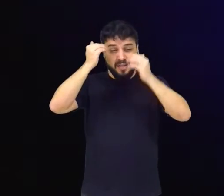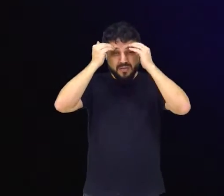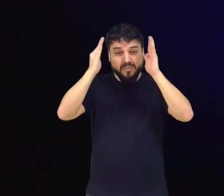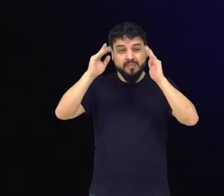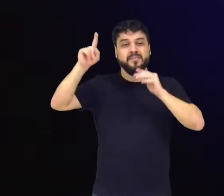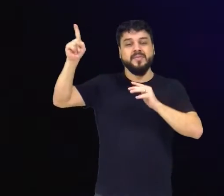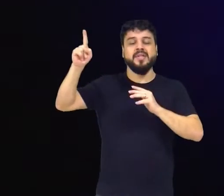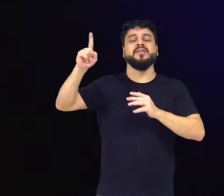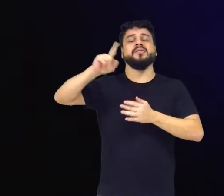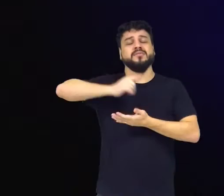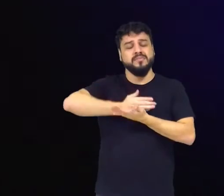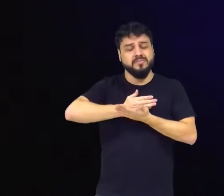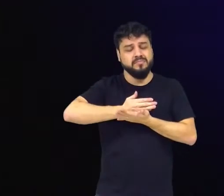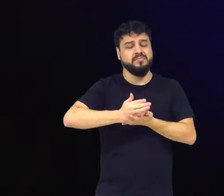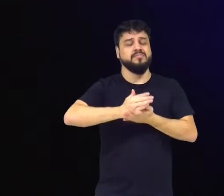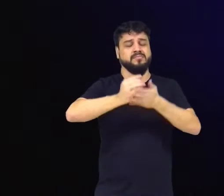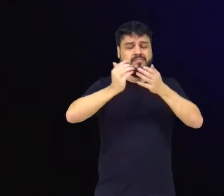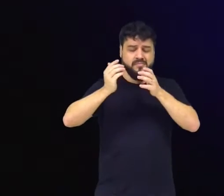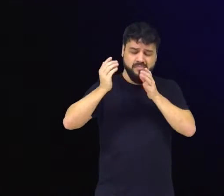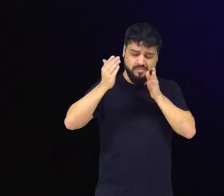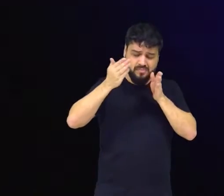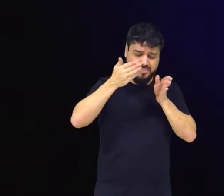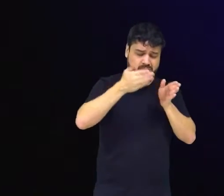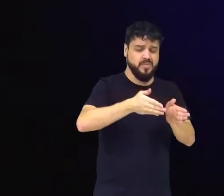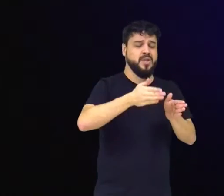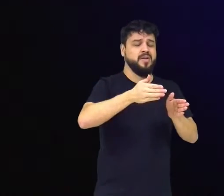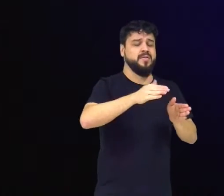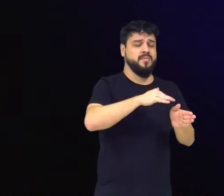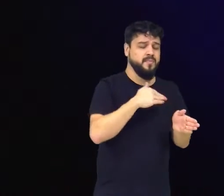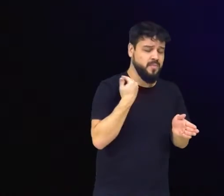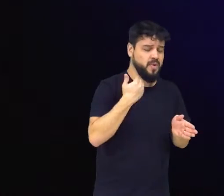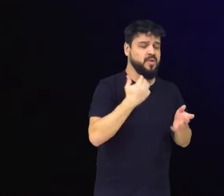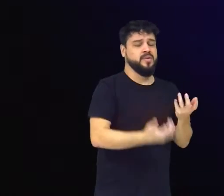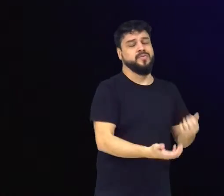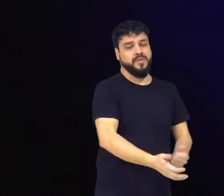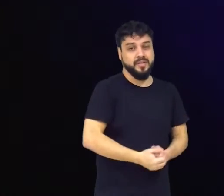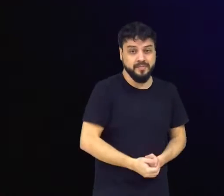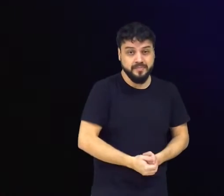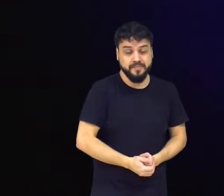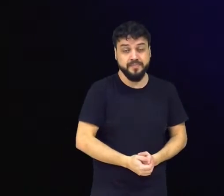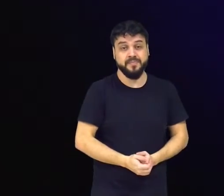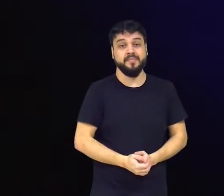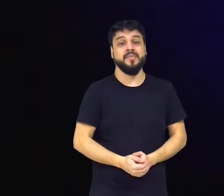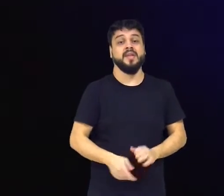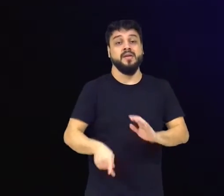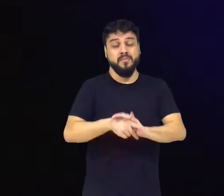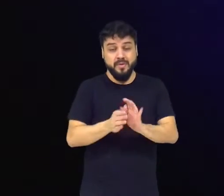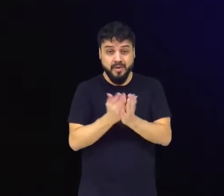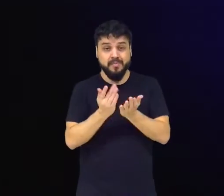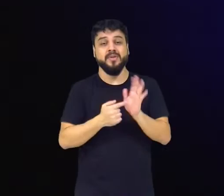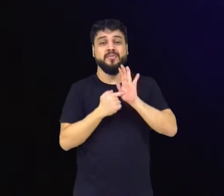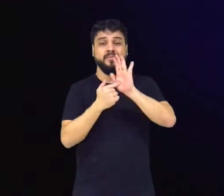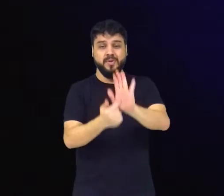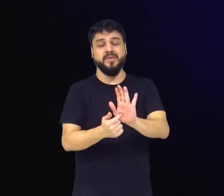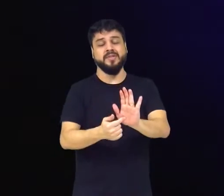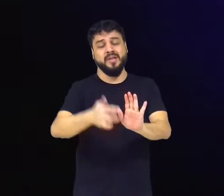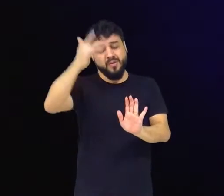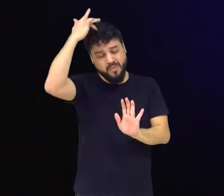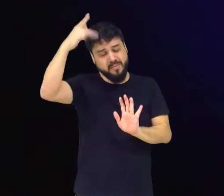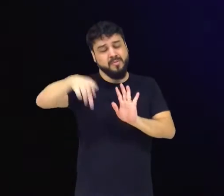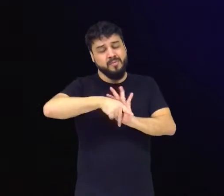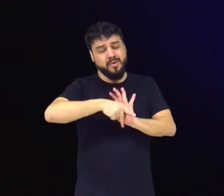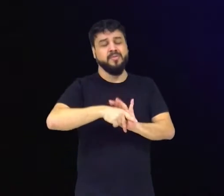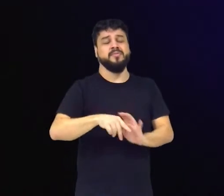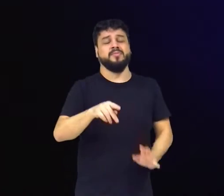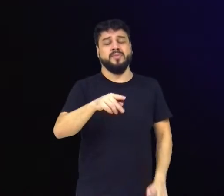nós? A palavra de Deus é enfática em dizer que a culpa é do ser humano, a culpa é nossa. Romanos 3:23 diz